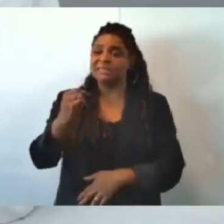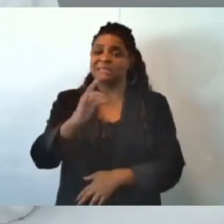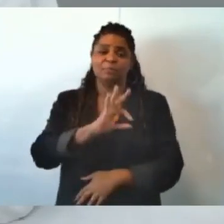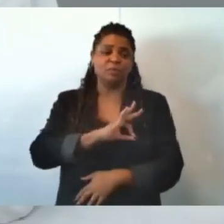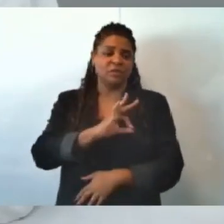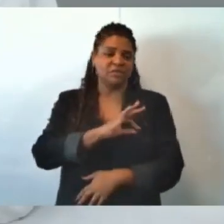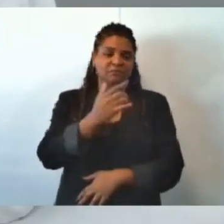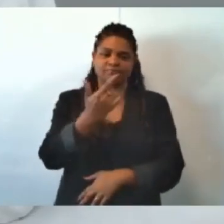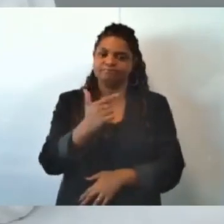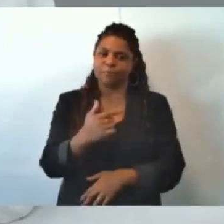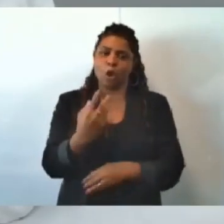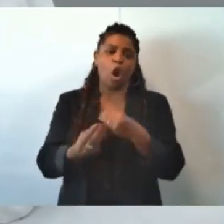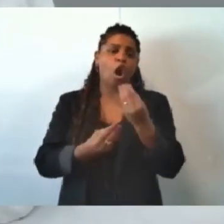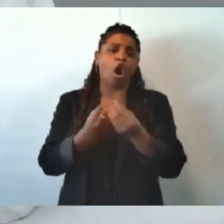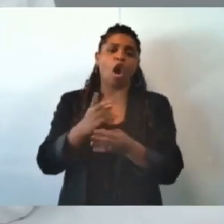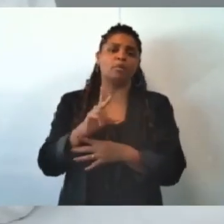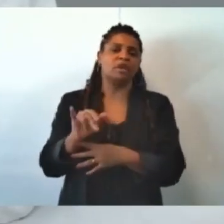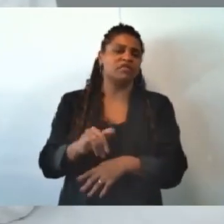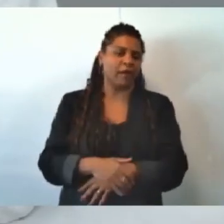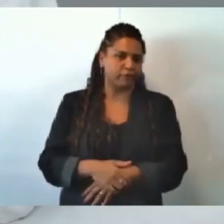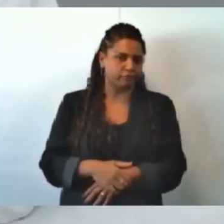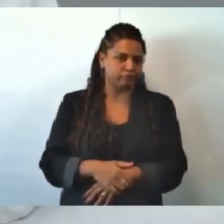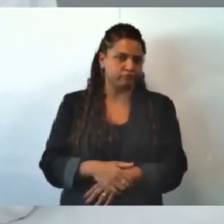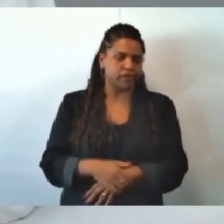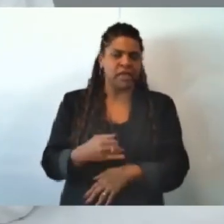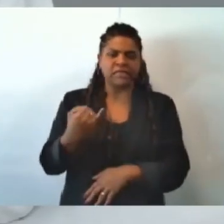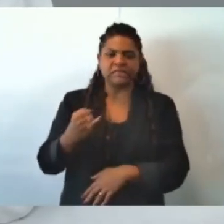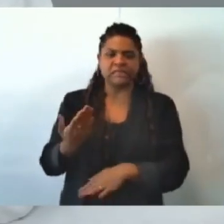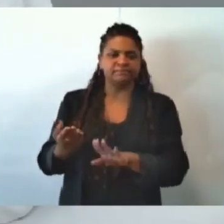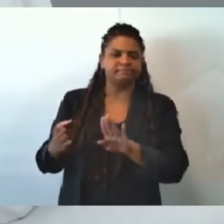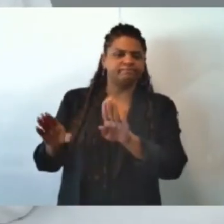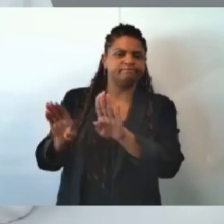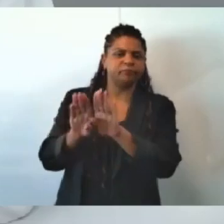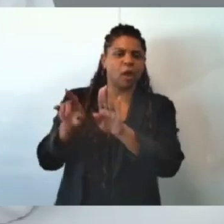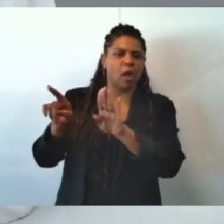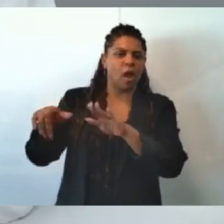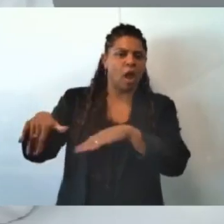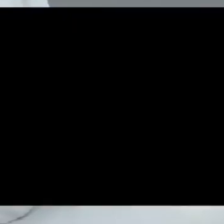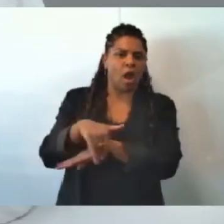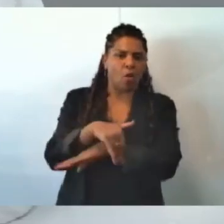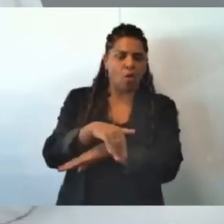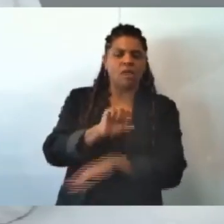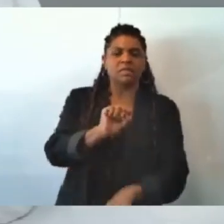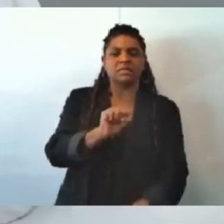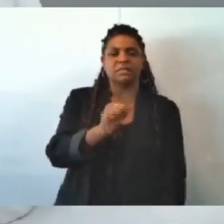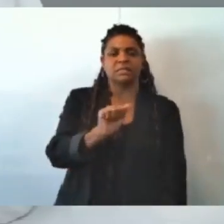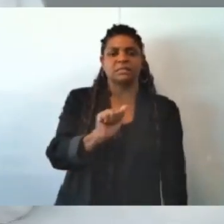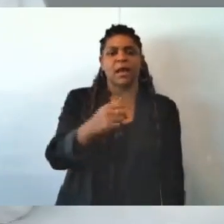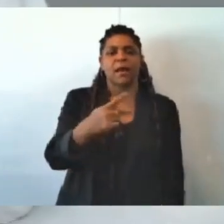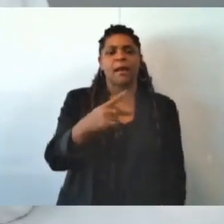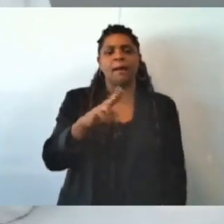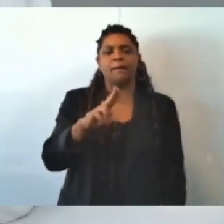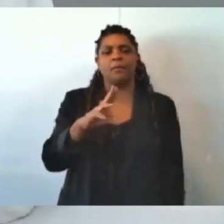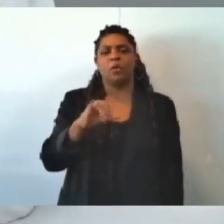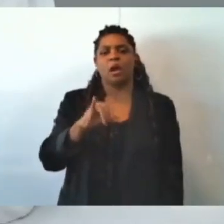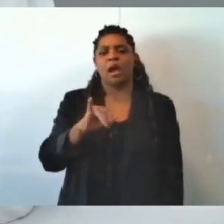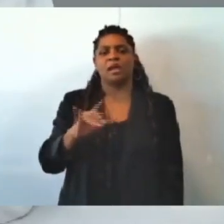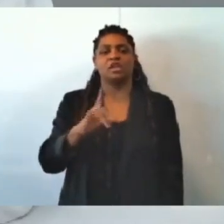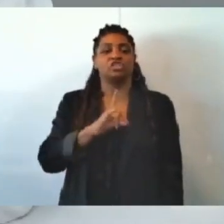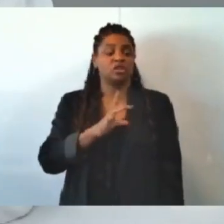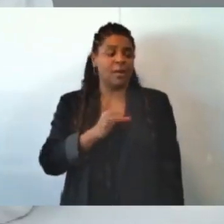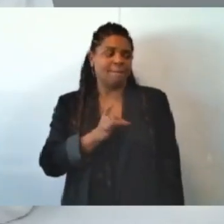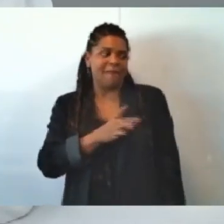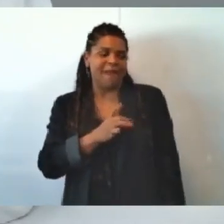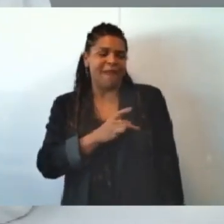no fechamento dessa rua, nós temos aquele espaço ali. A Sapucaí era uma rua que você tinha até medo de passar lá antigamente. Depois se